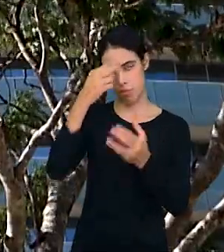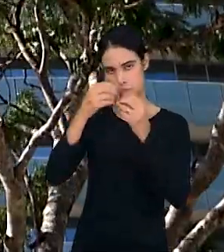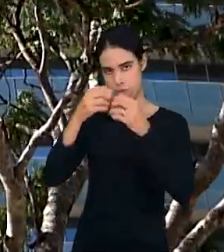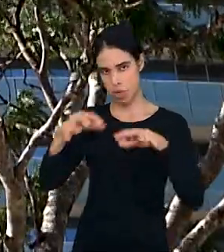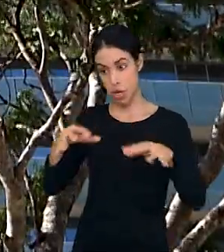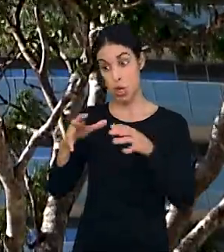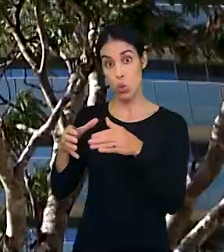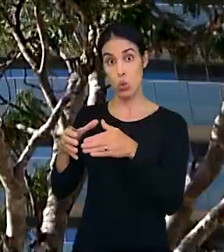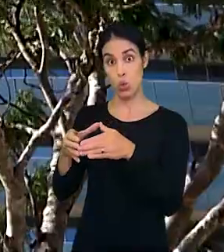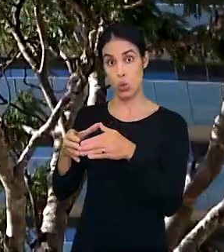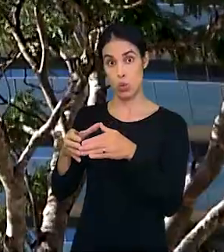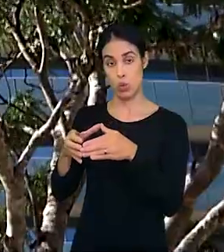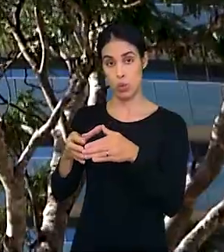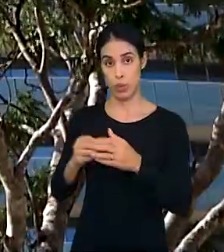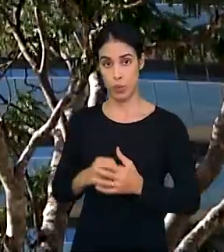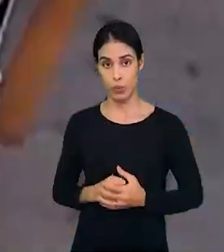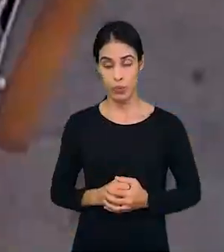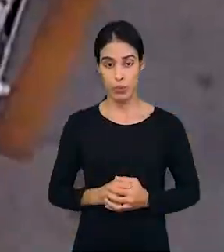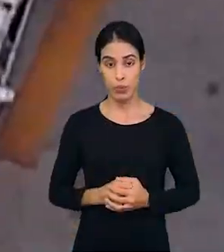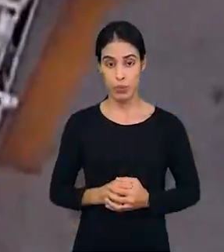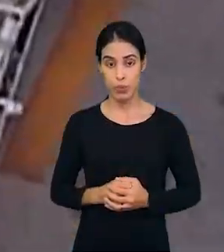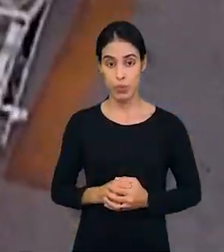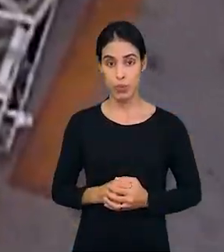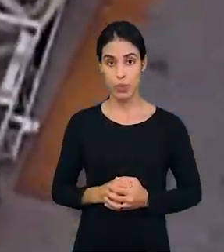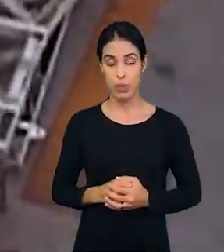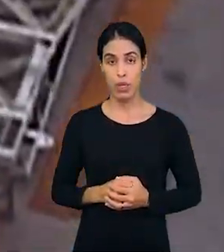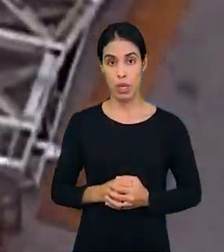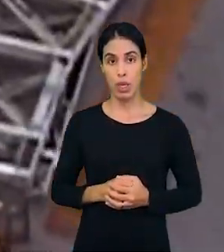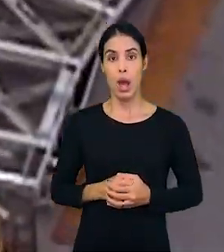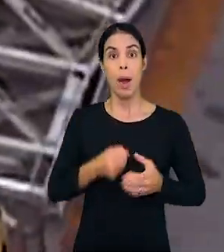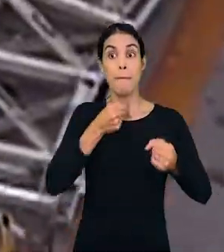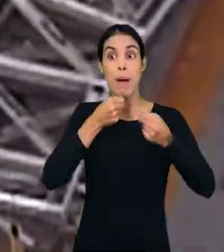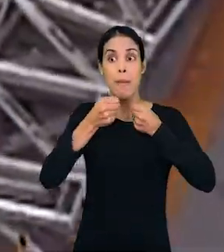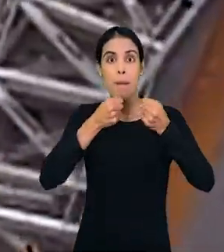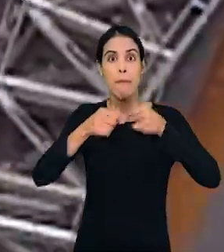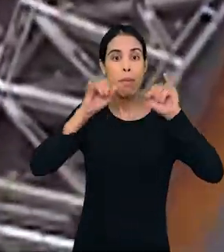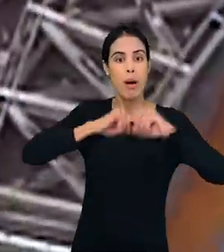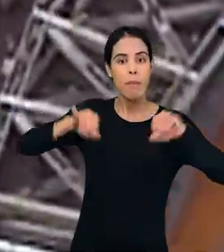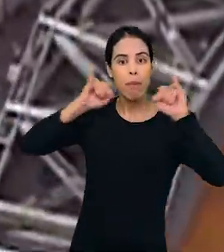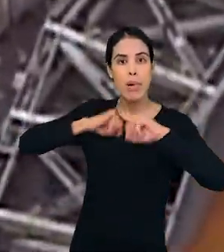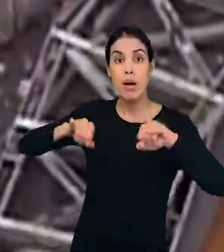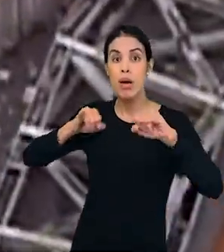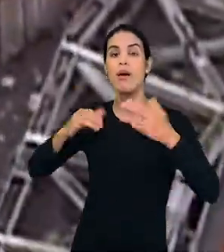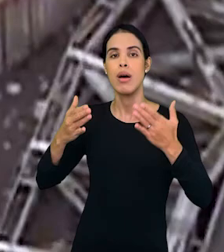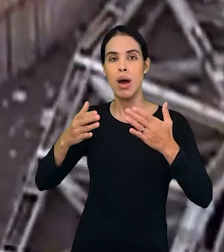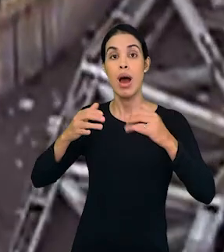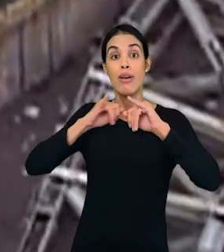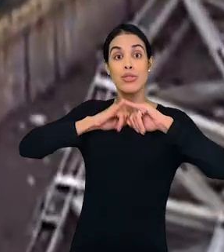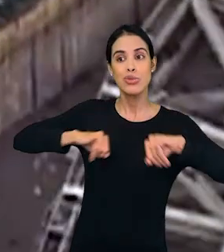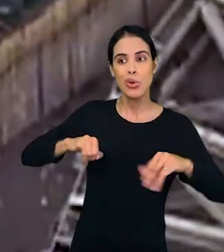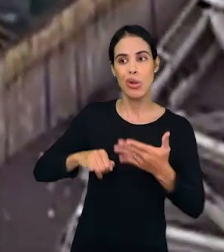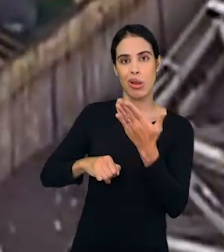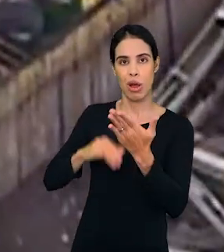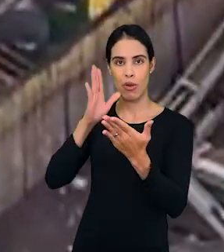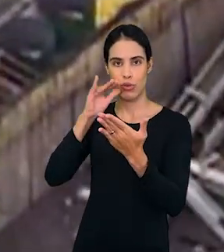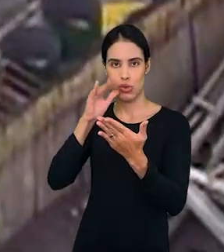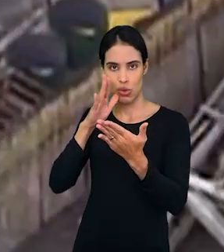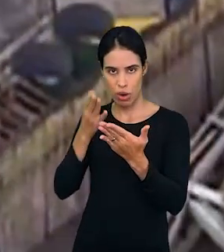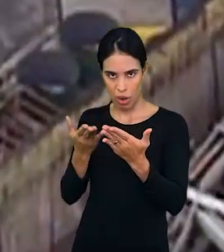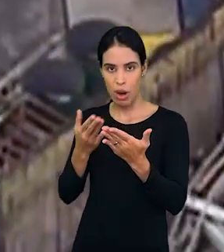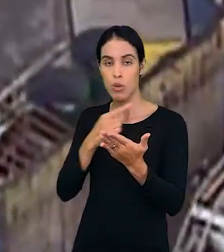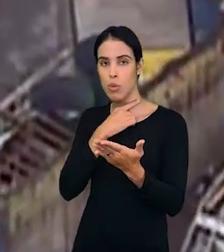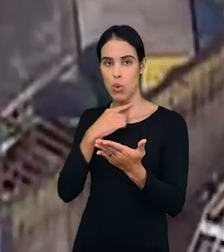coletivo. Relatou que tomou conhecimento pela imprensa da morte de um operário durante explosão em oficina na